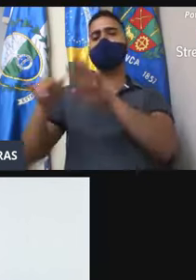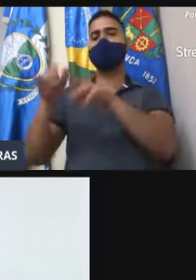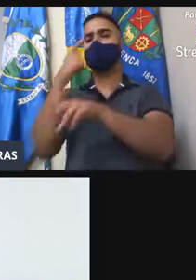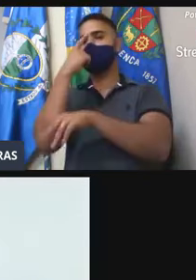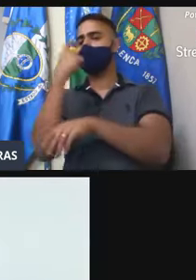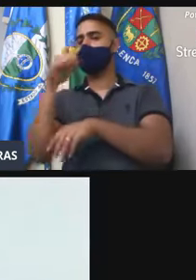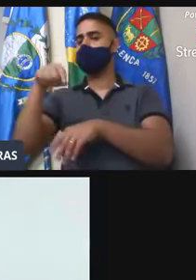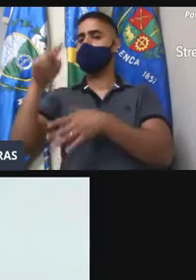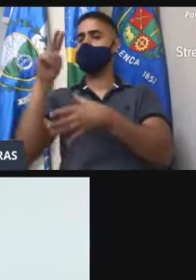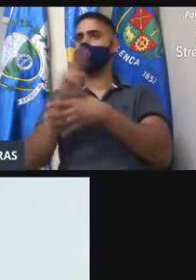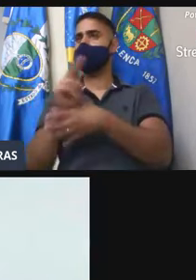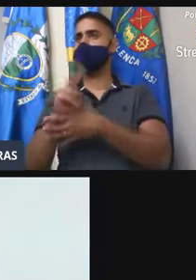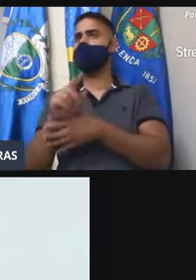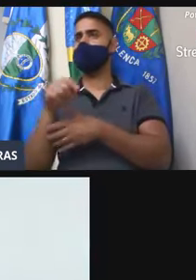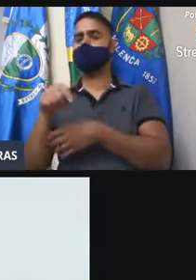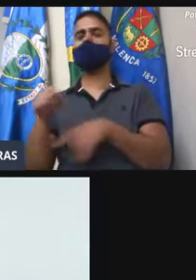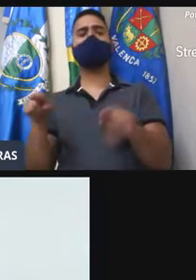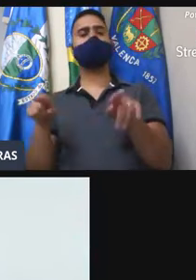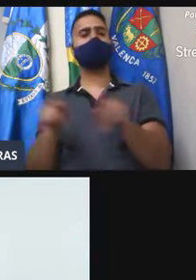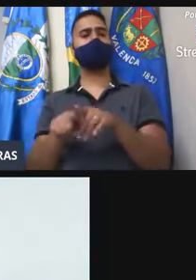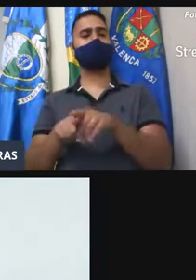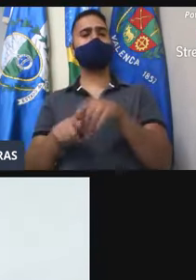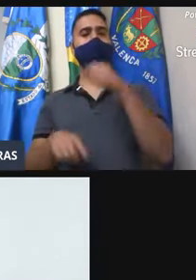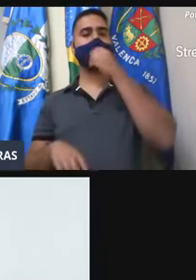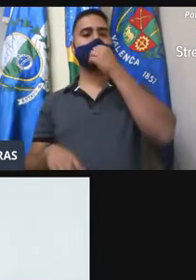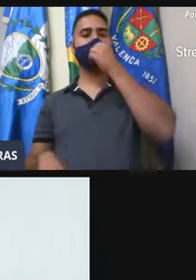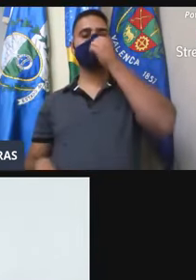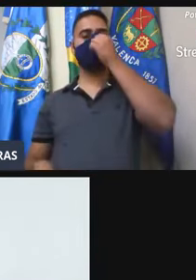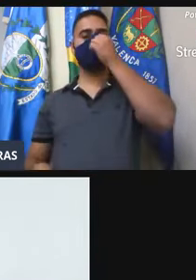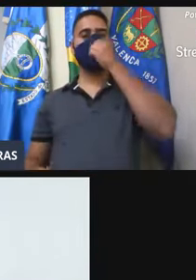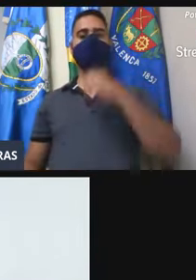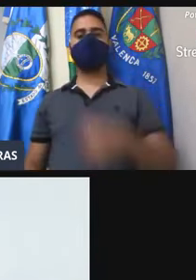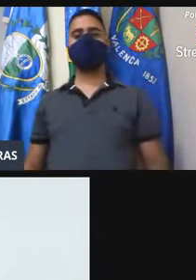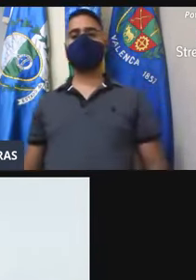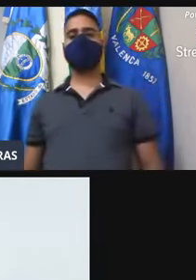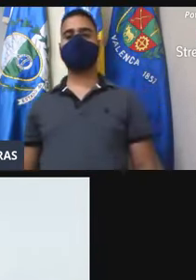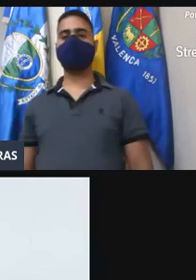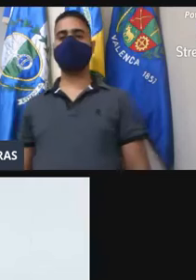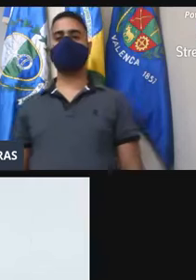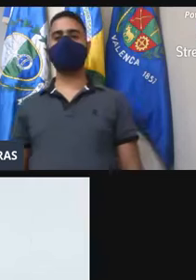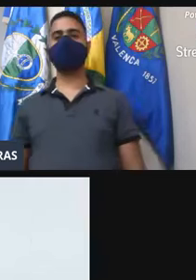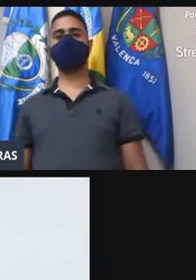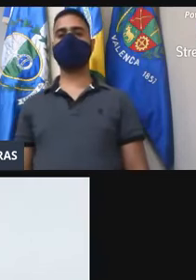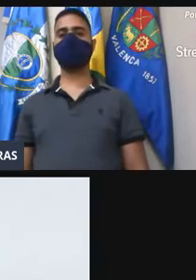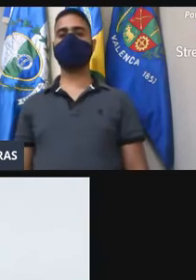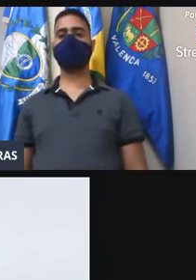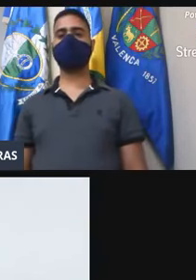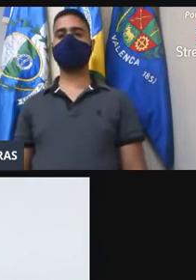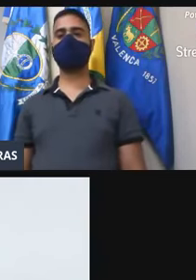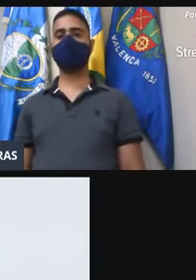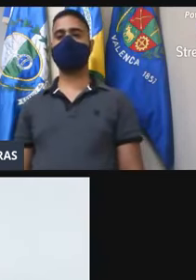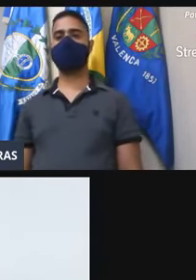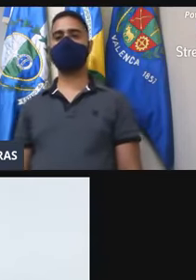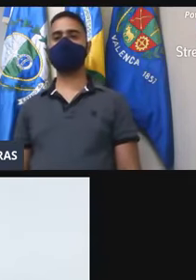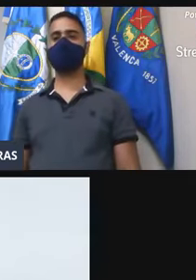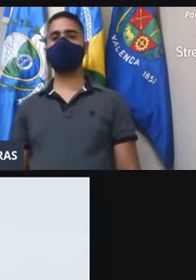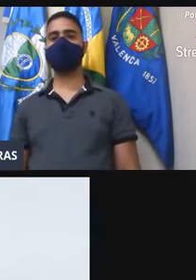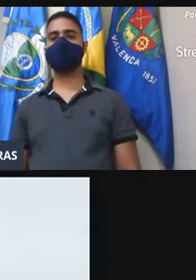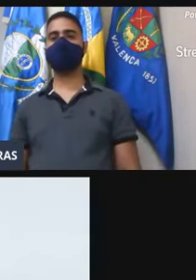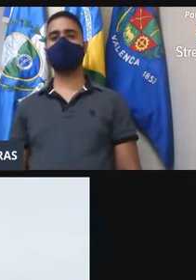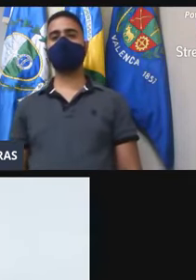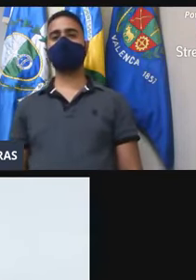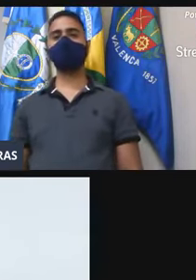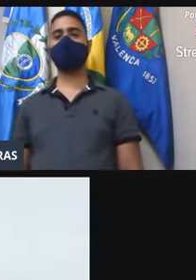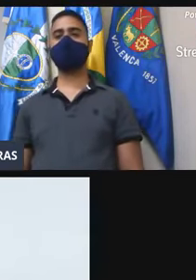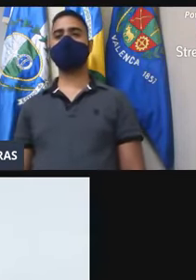lixos na nossa cidade, aqui na nossa cidade mesmo. Eu acredito que a gente ainda vai ver muitas coisas boas na nossa